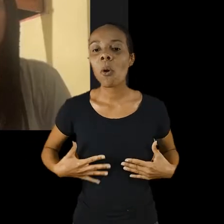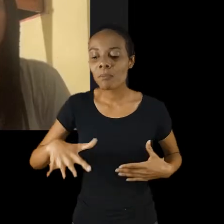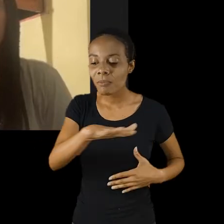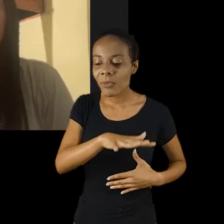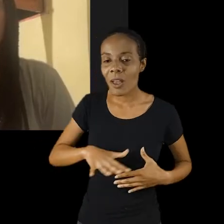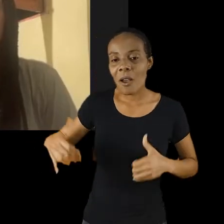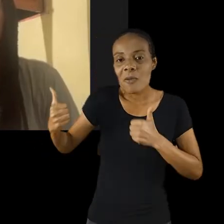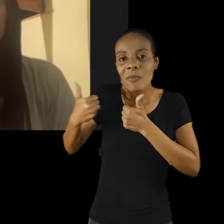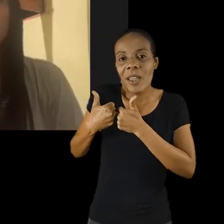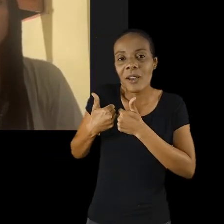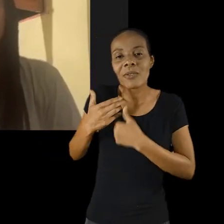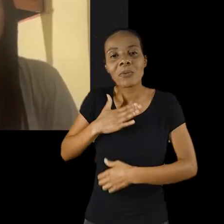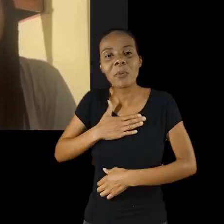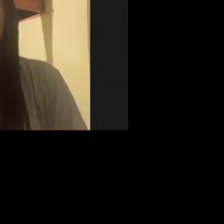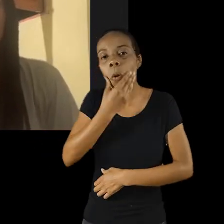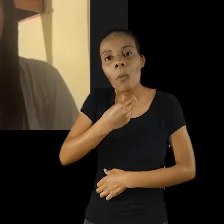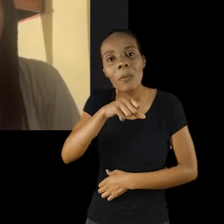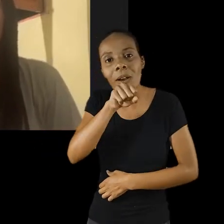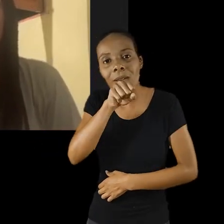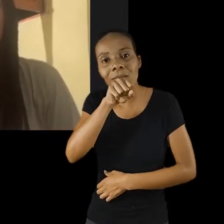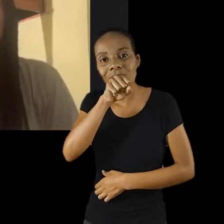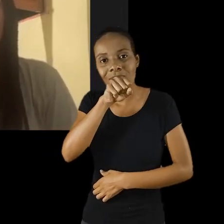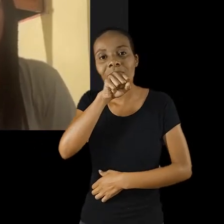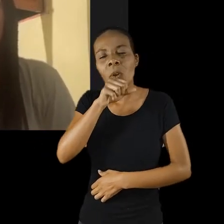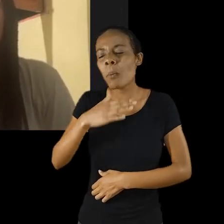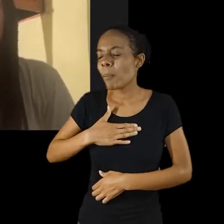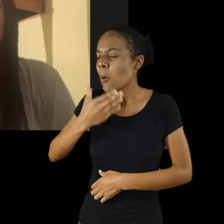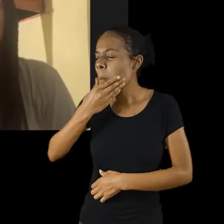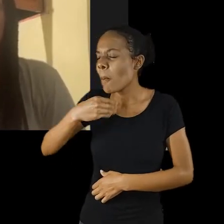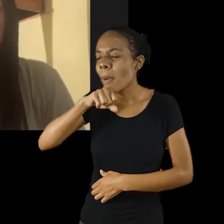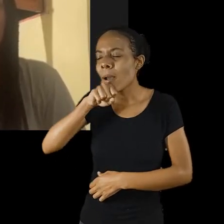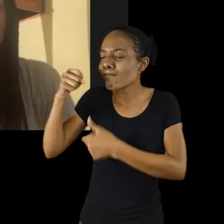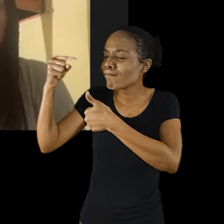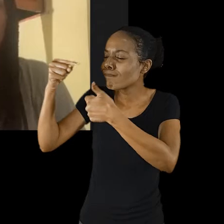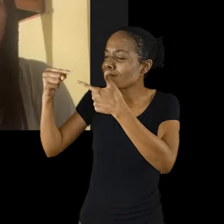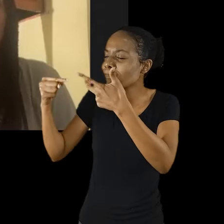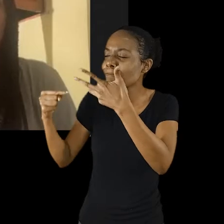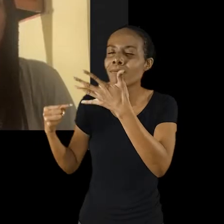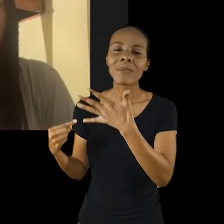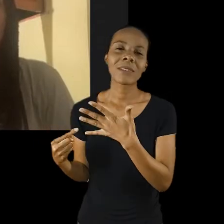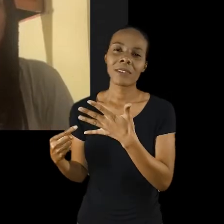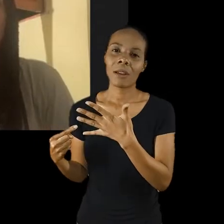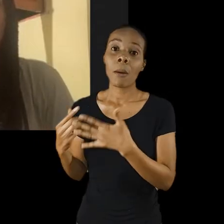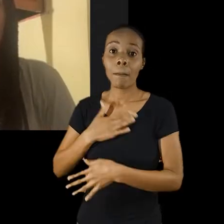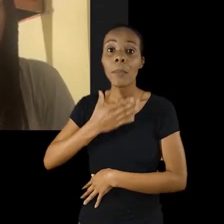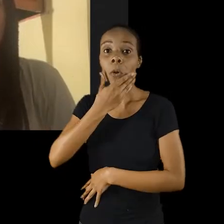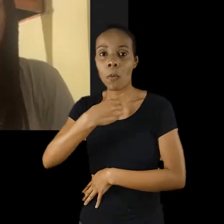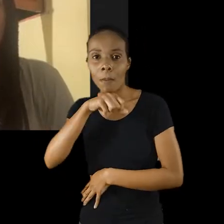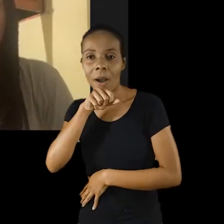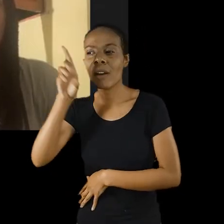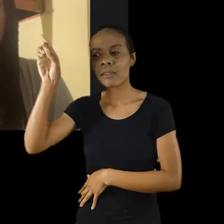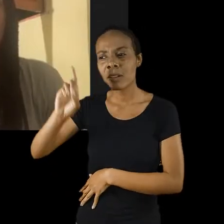O afeto do meu pai, a maneira com que meu pai, com todas as questões dele. Meu pai não teve amor, meu pai era uma pessoa com deficiência, vindo do interior